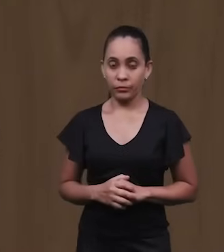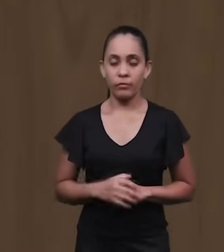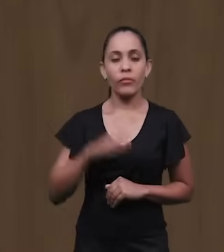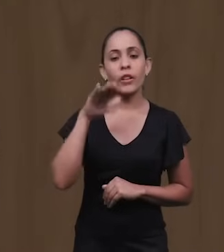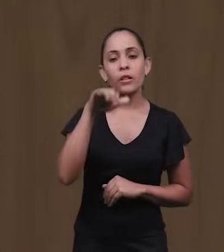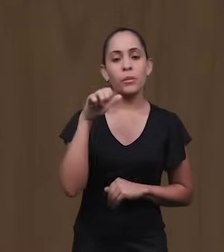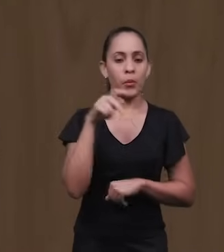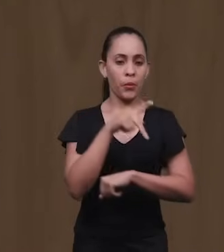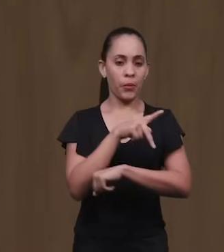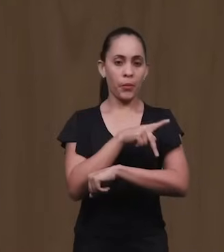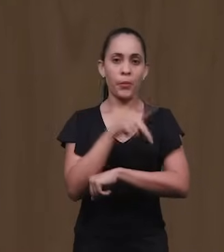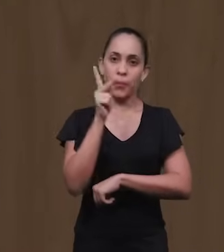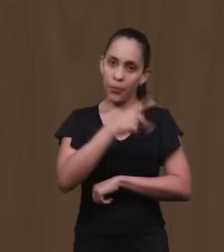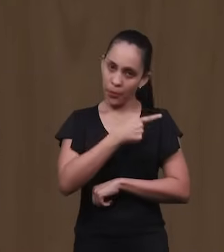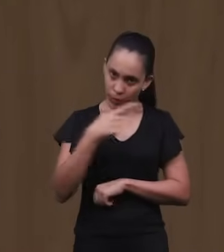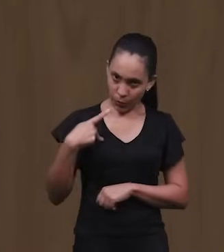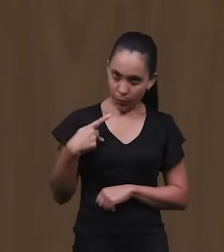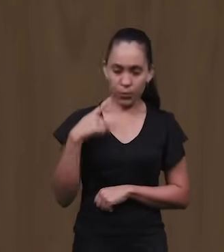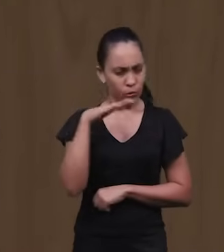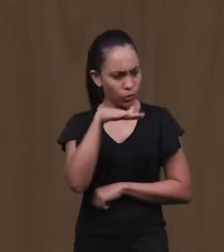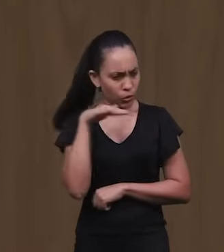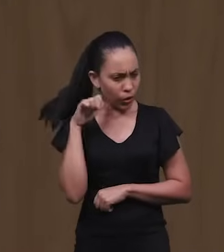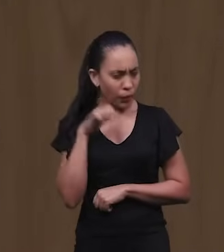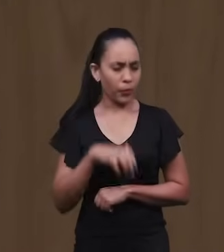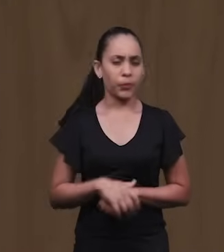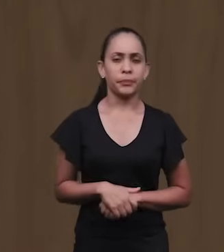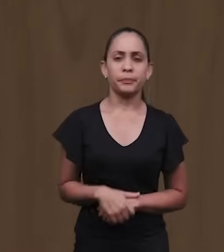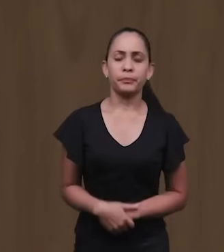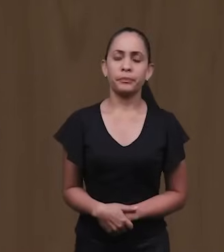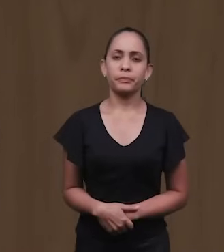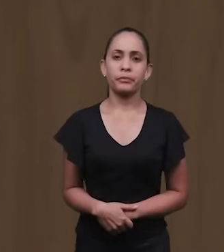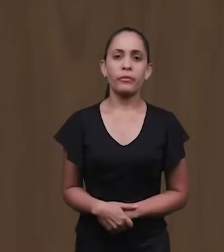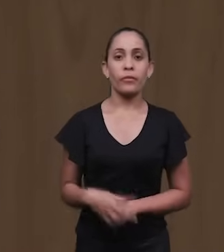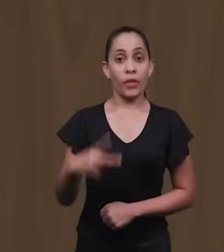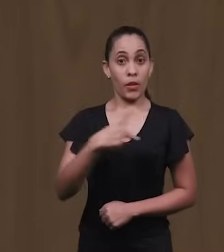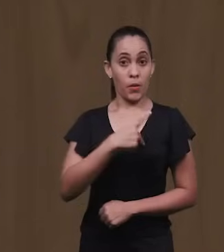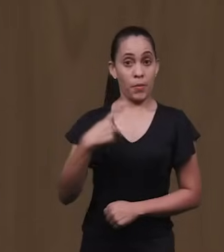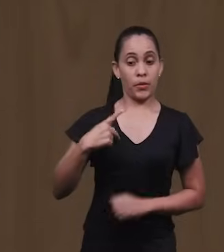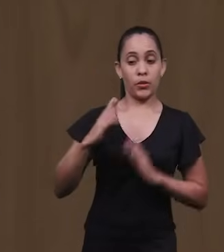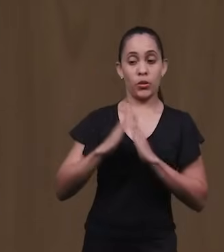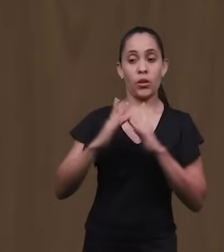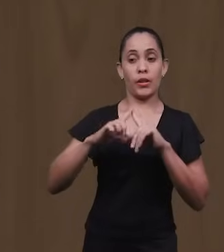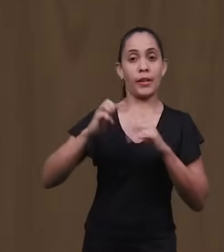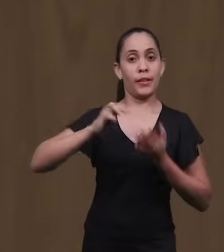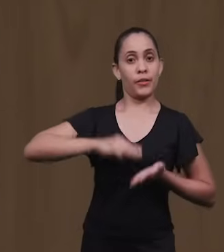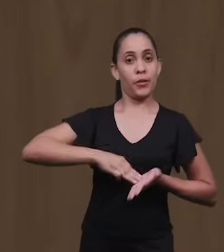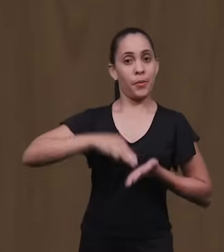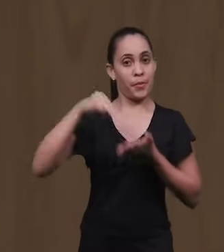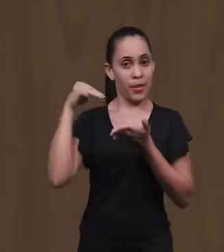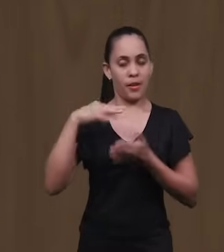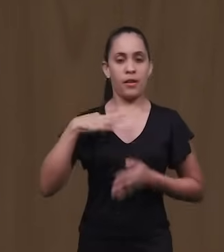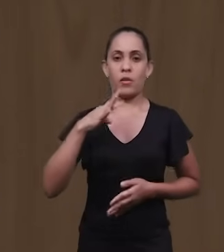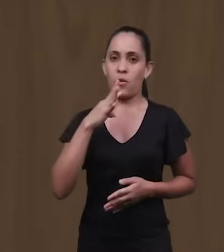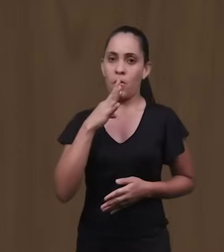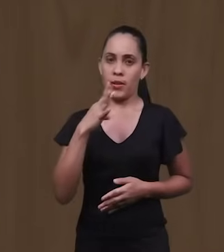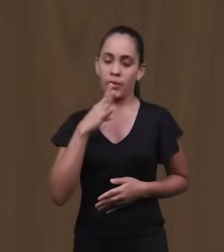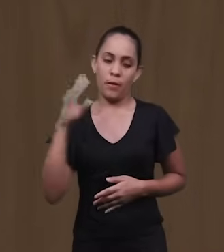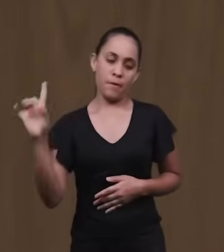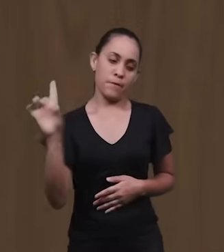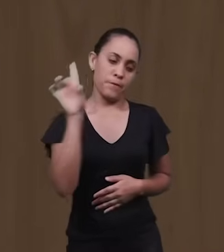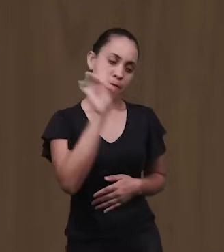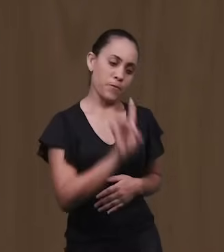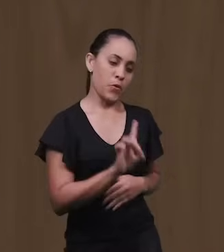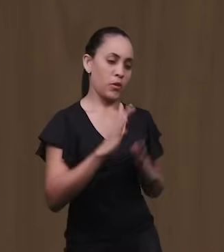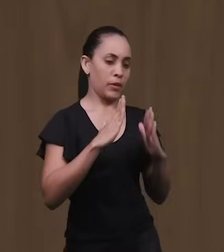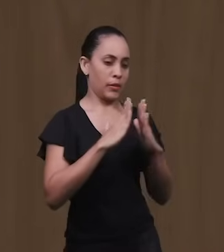podia chamar um pastor aqui. E um pastor da Igreja Cristã Maranata, conhecido, foi